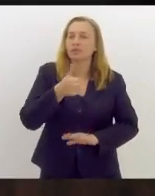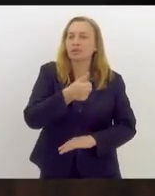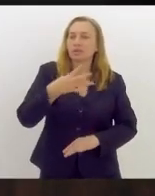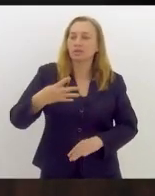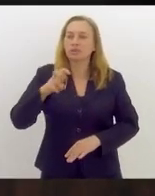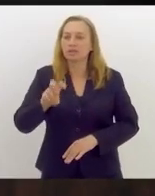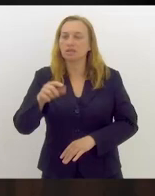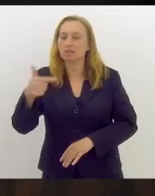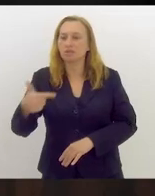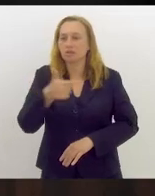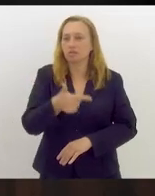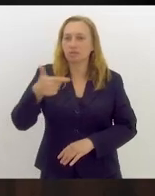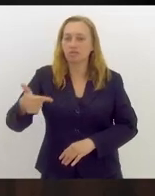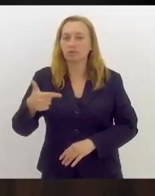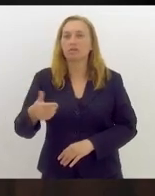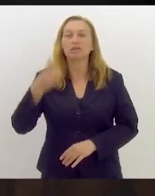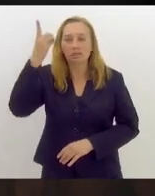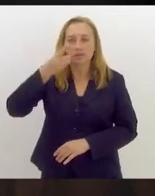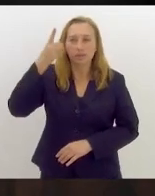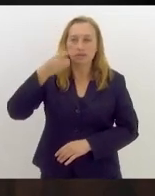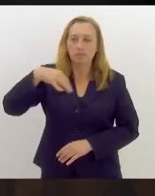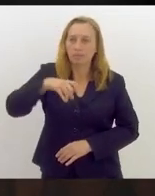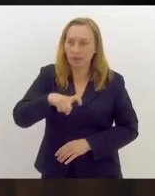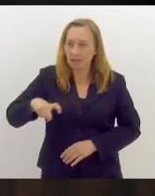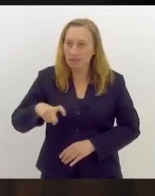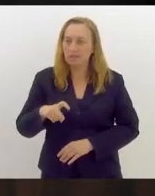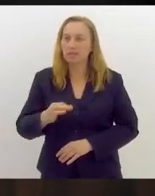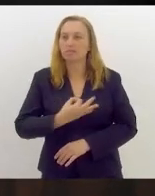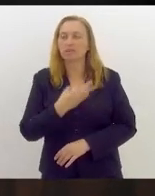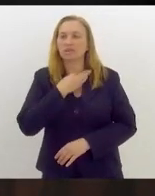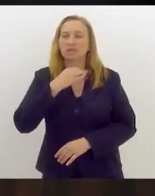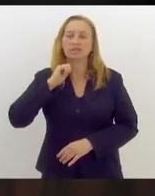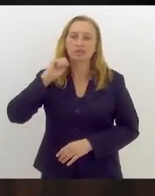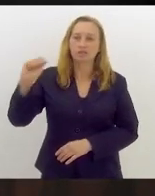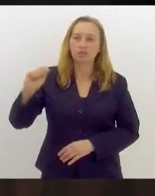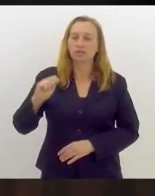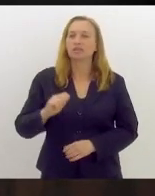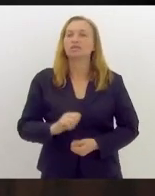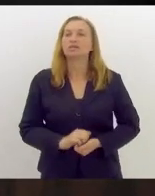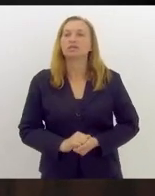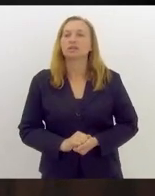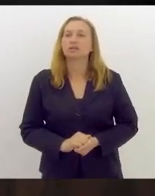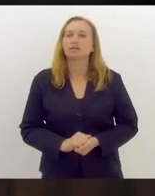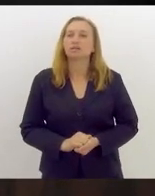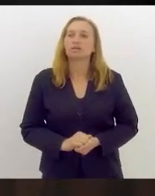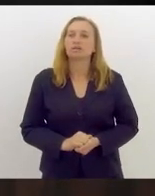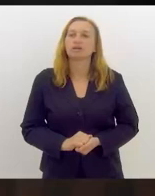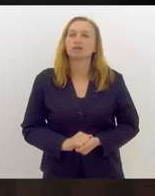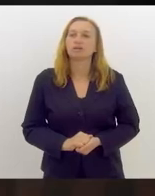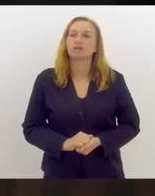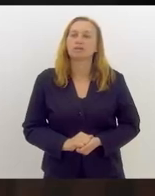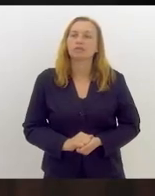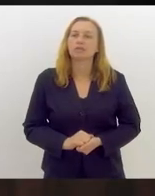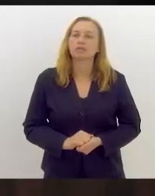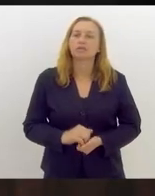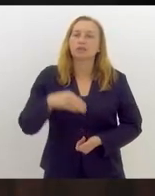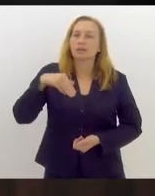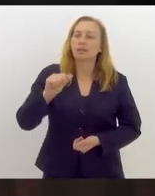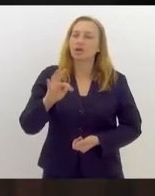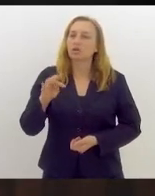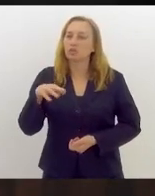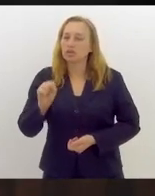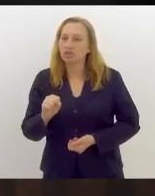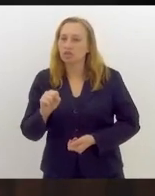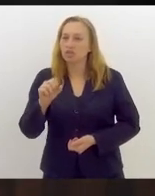1452 de 22 de autores Deputado Max Lemos que consegue a medalha que atende respectivo de promo um atleta maratonista